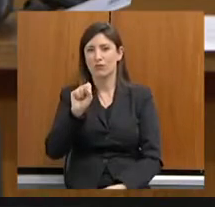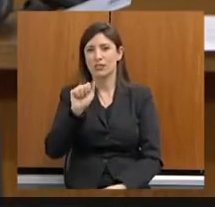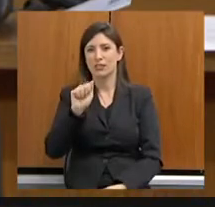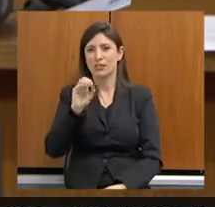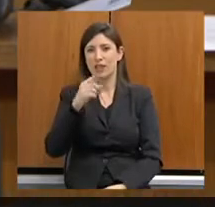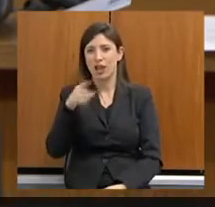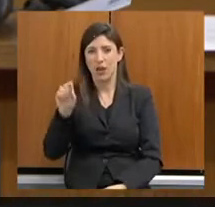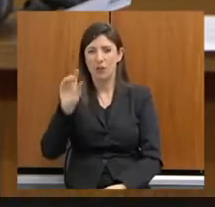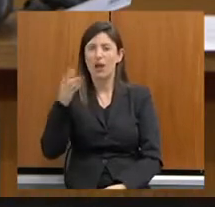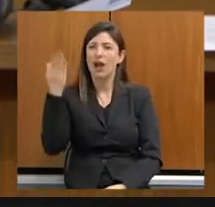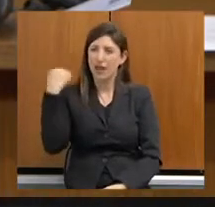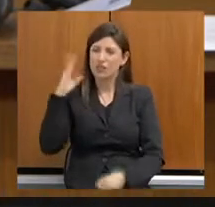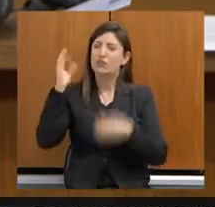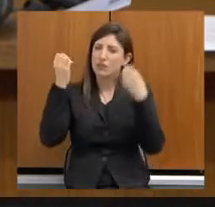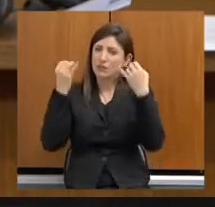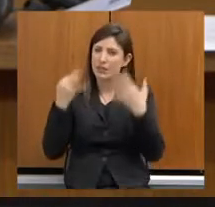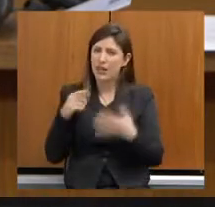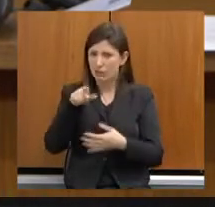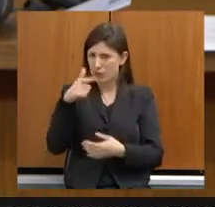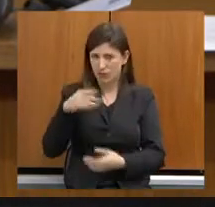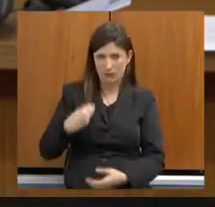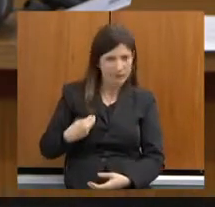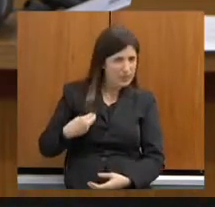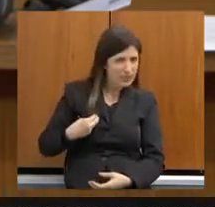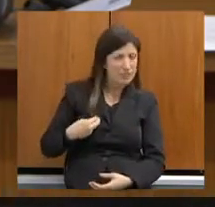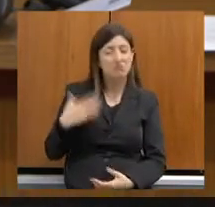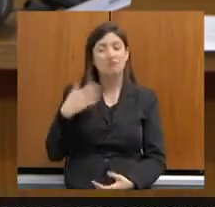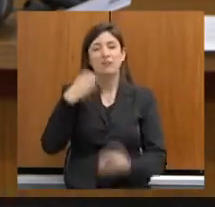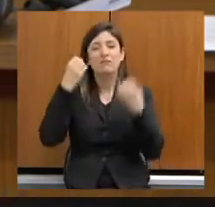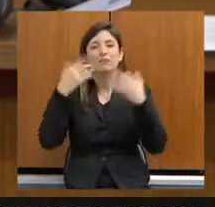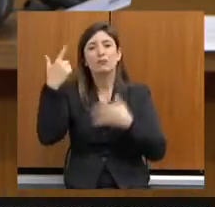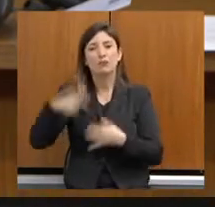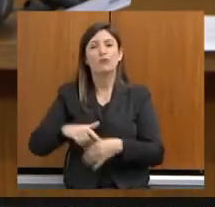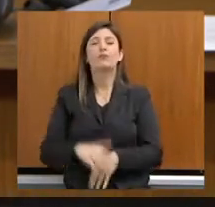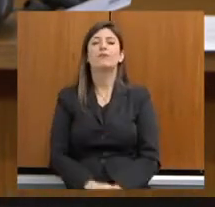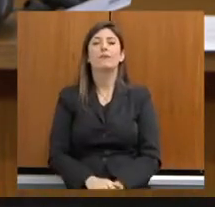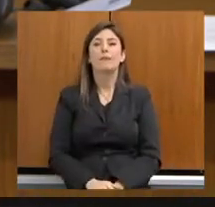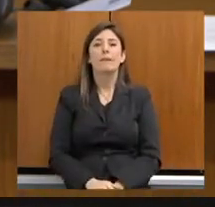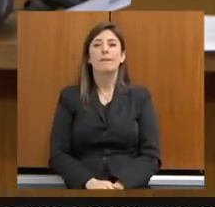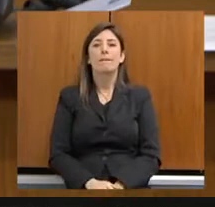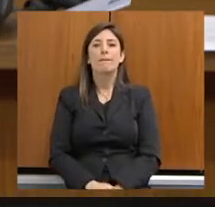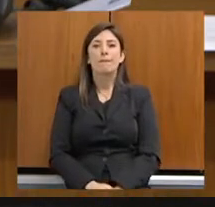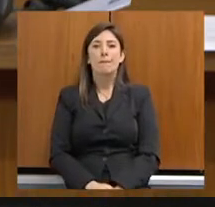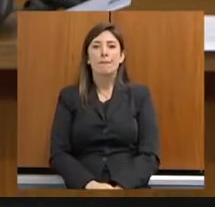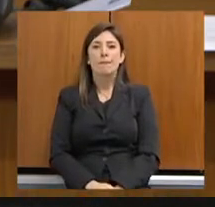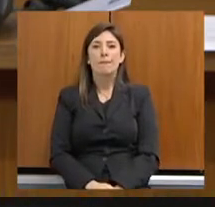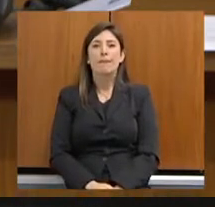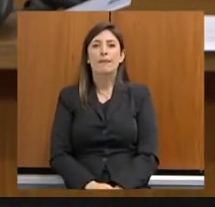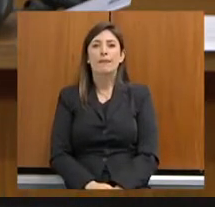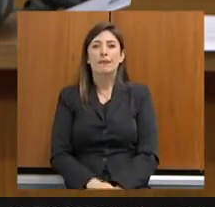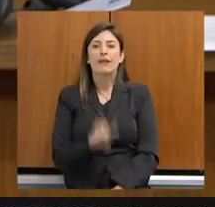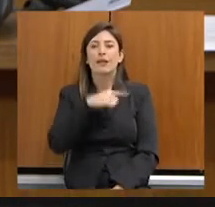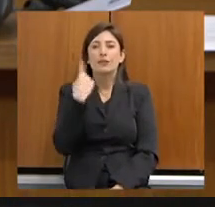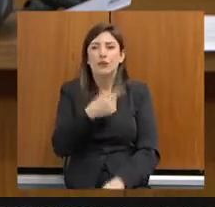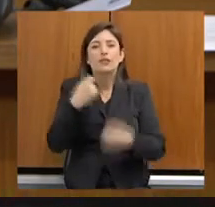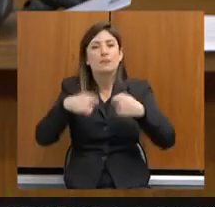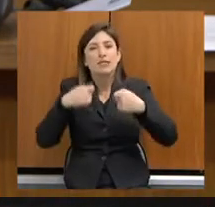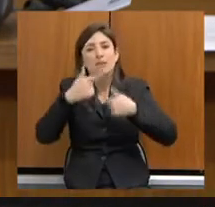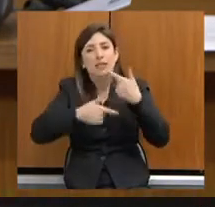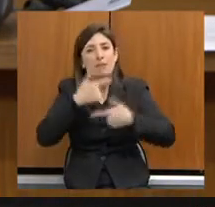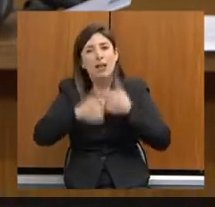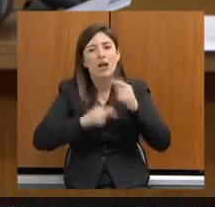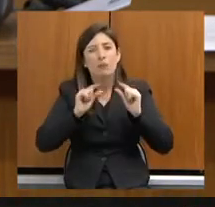estava presente não então eu vou repetir novamente é nós precisamos trabalhar um pouco com os